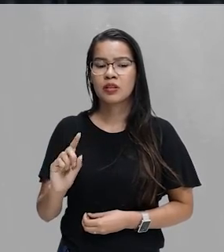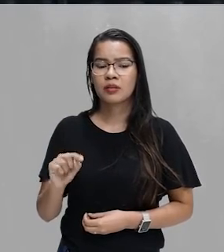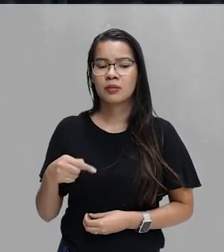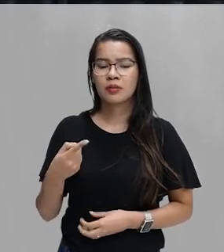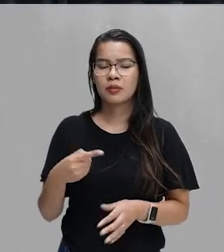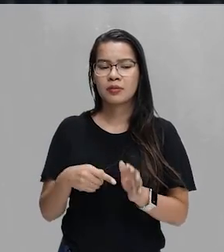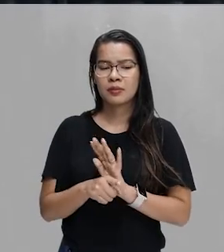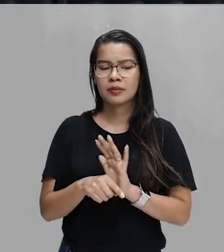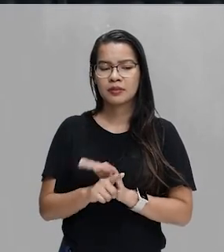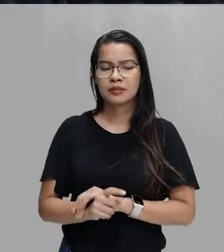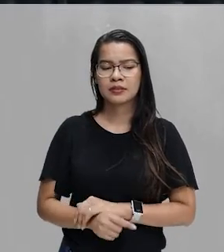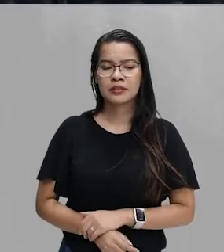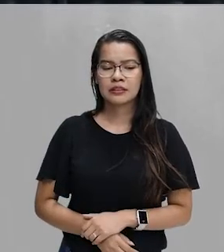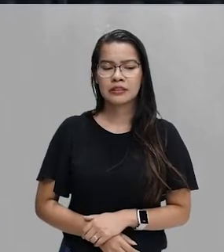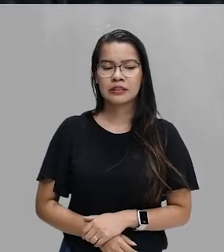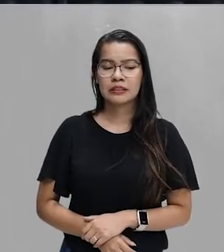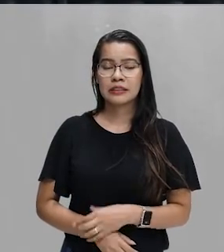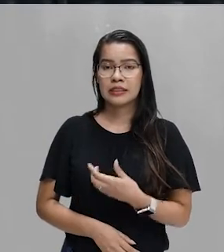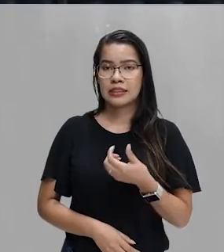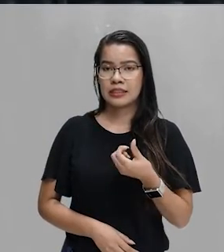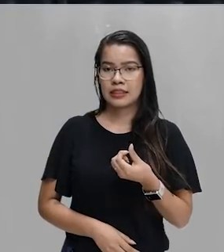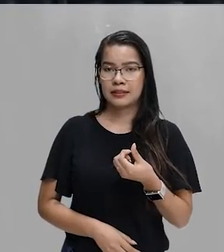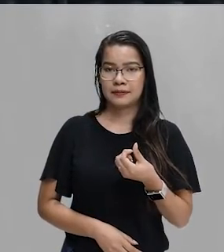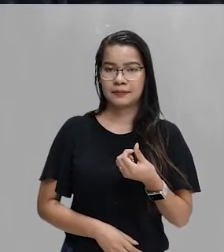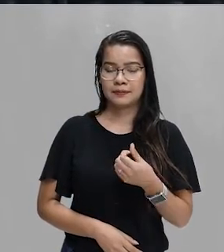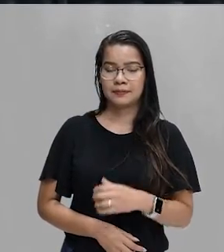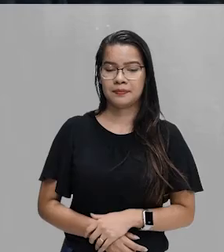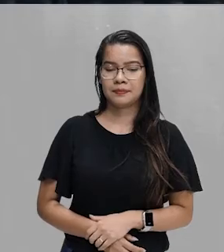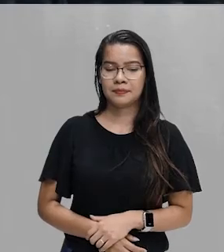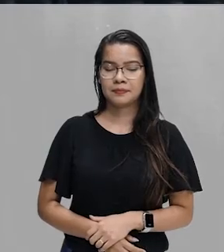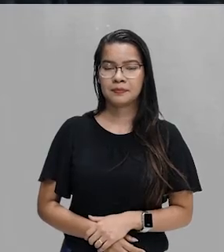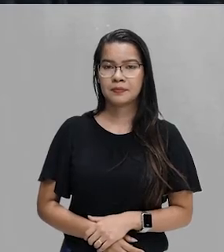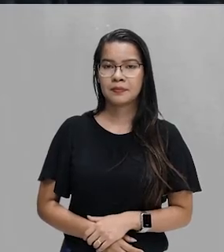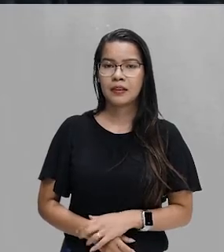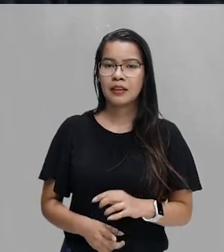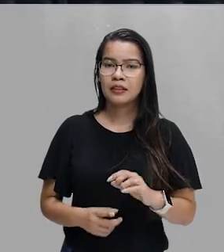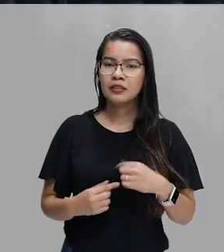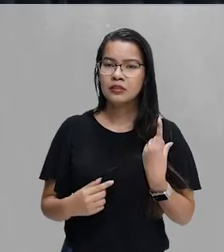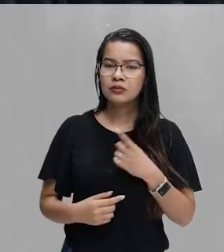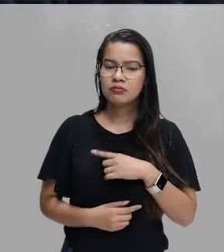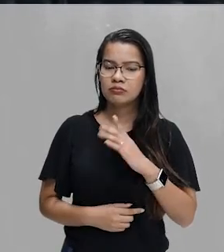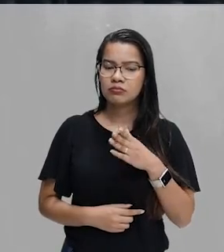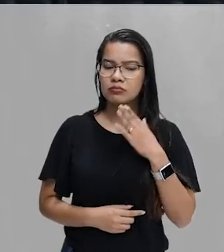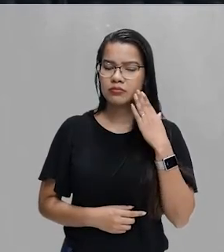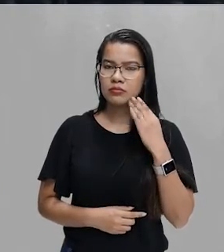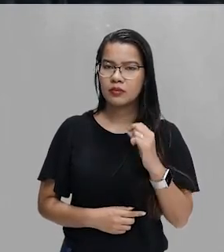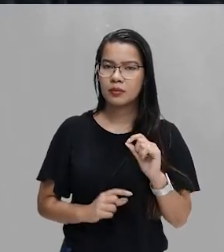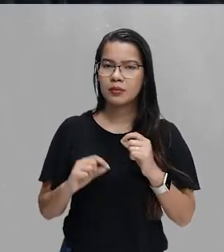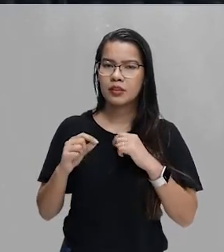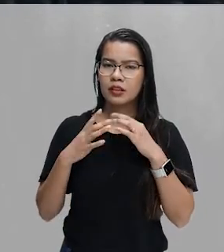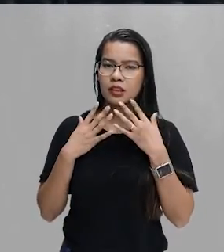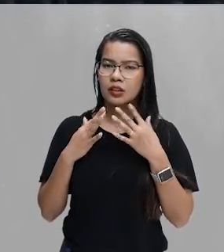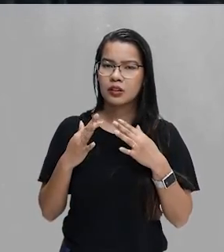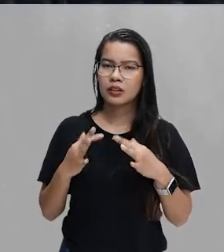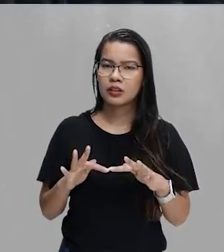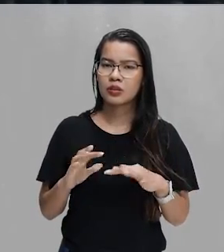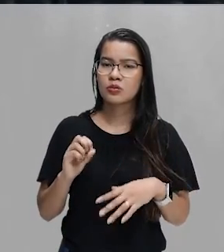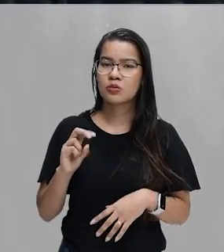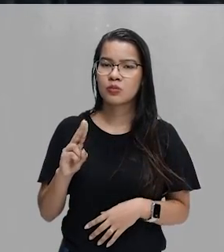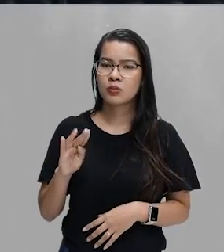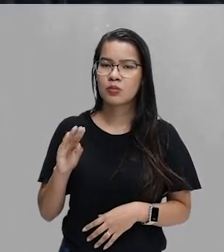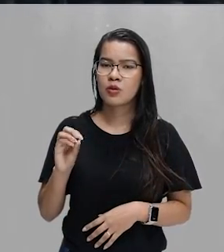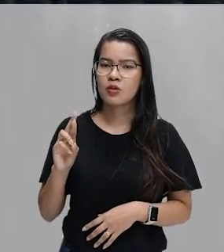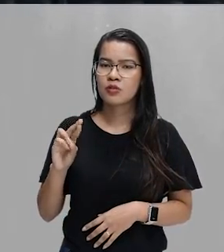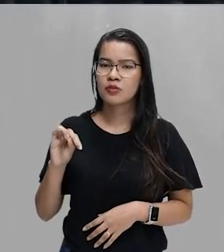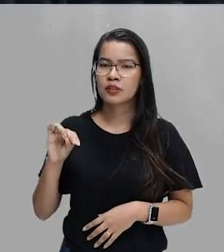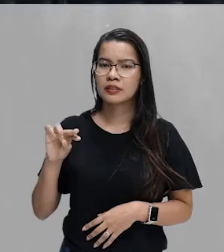dá tempo. Questão número 6. Olha aí. Nós sabemos que as orações subordinadas